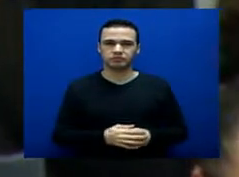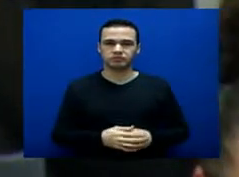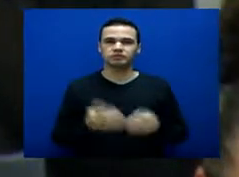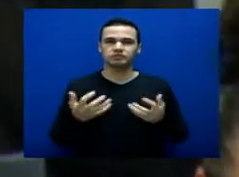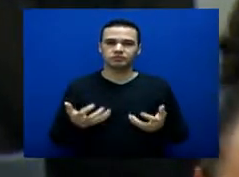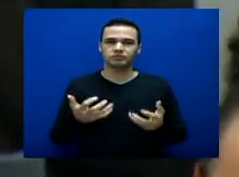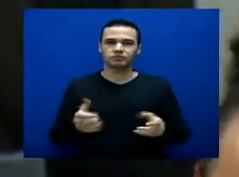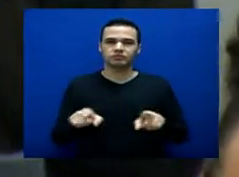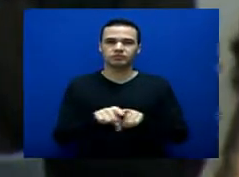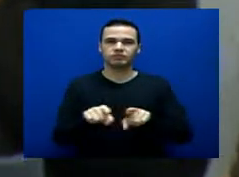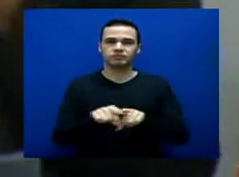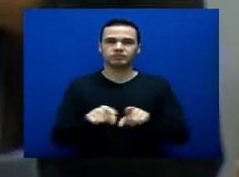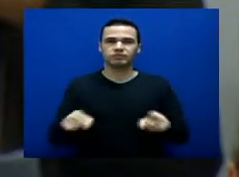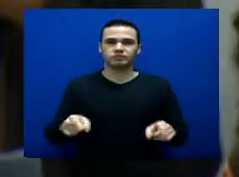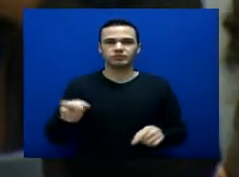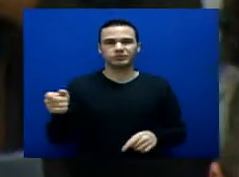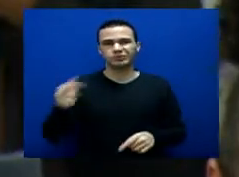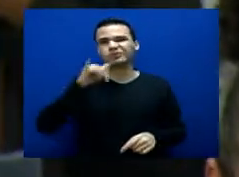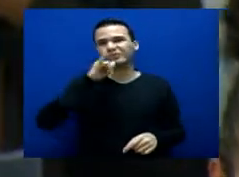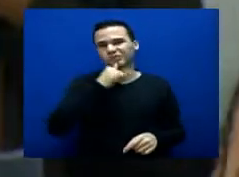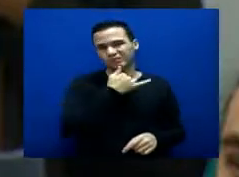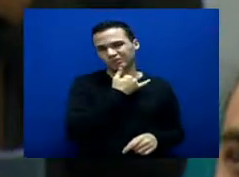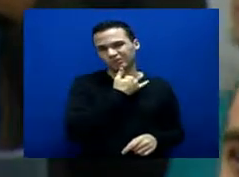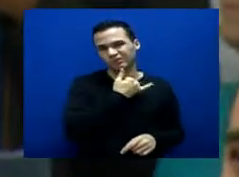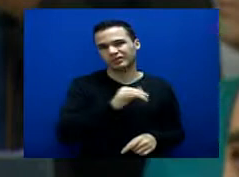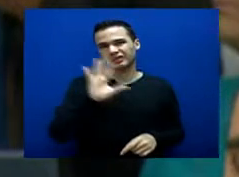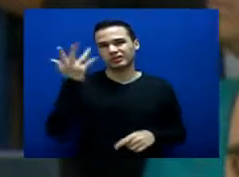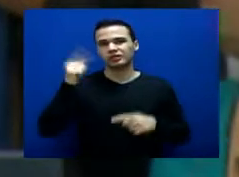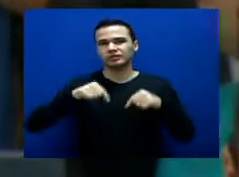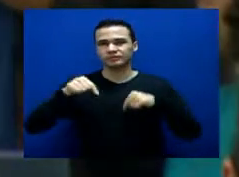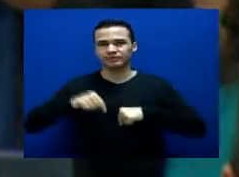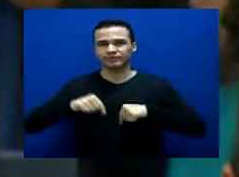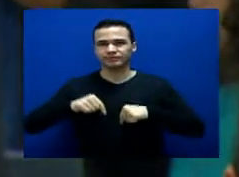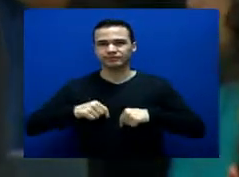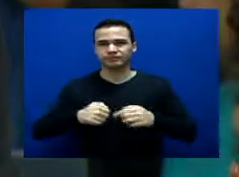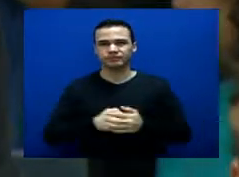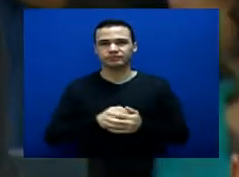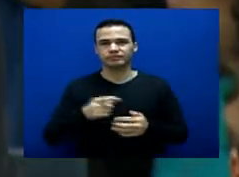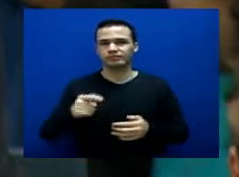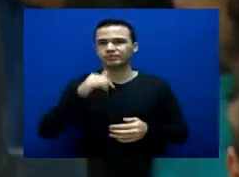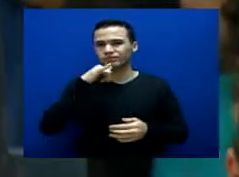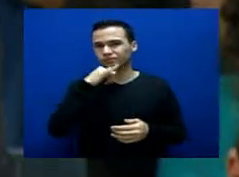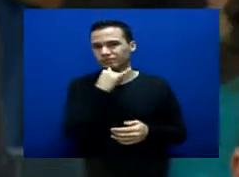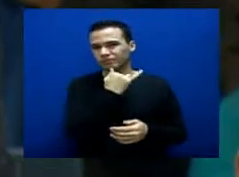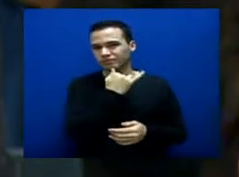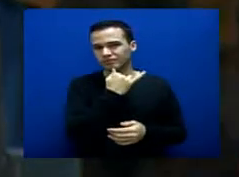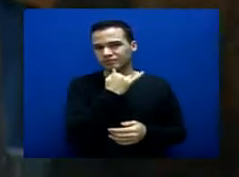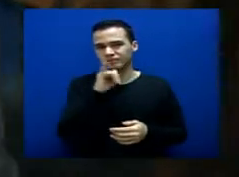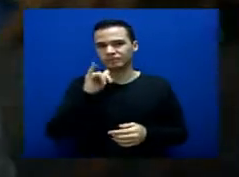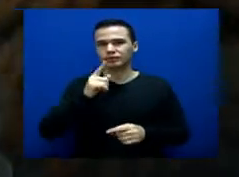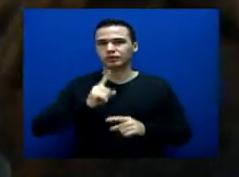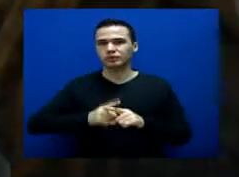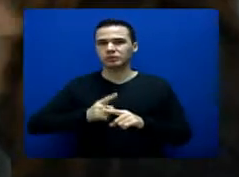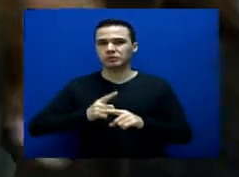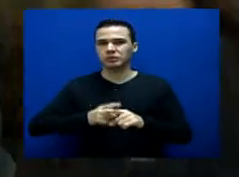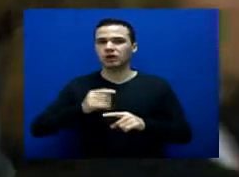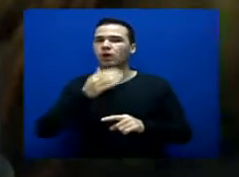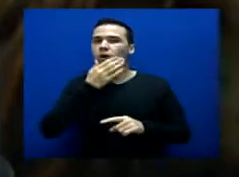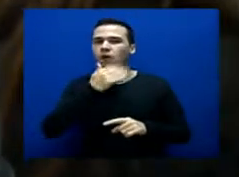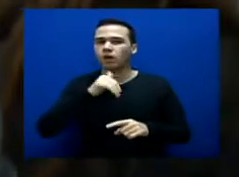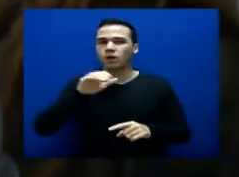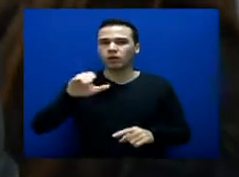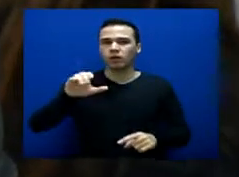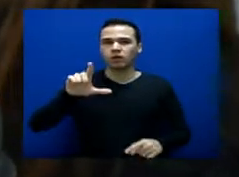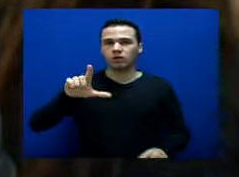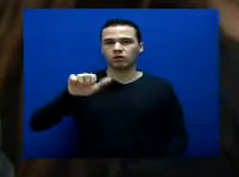Queria dar, infelizmente, agora uma notícia triste que acabou de acontecer. O voto de pesar pela passagem do senhor